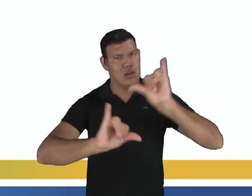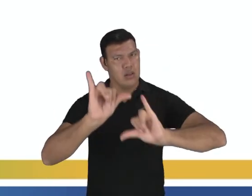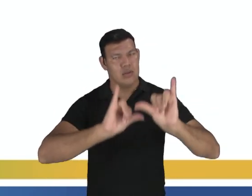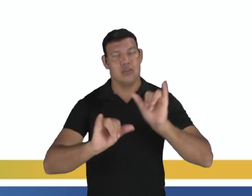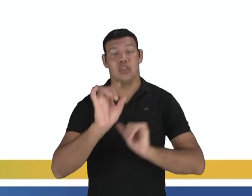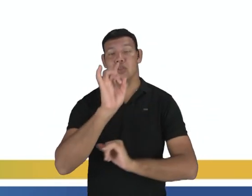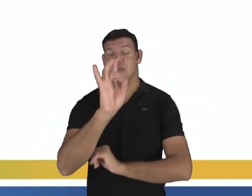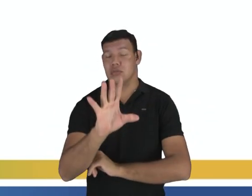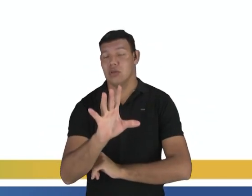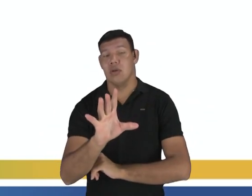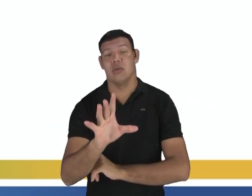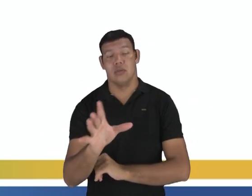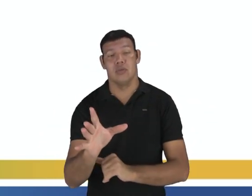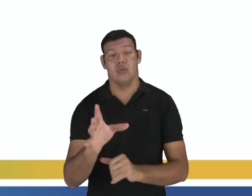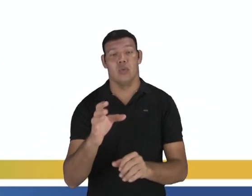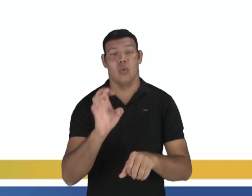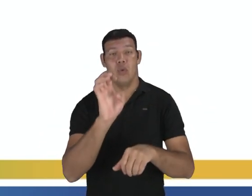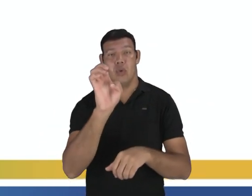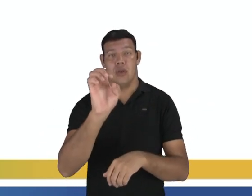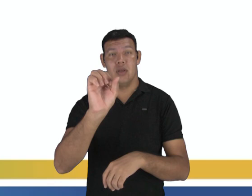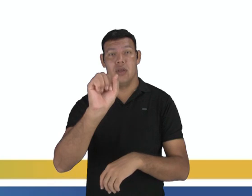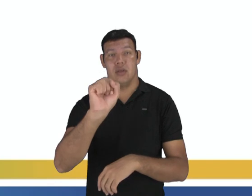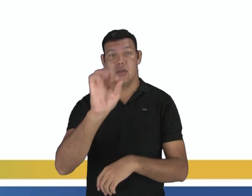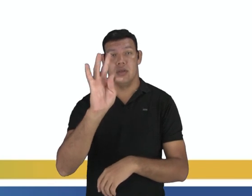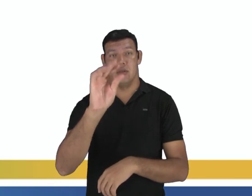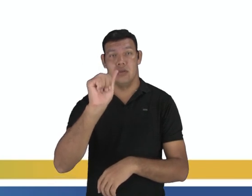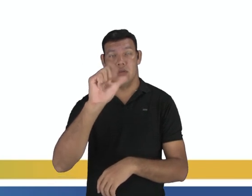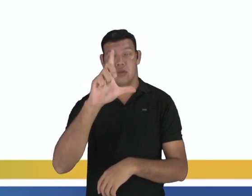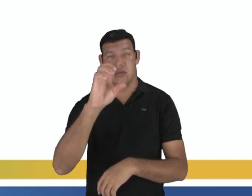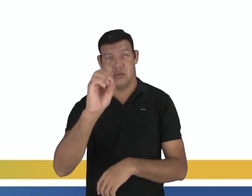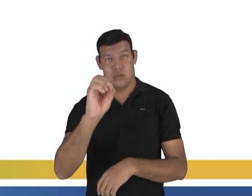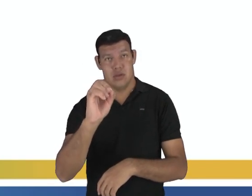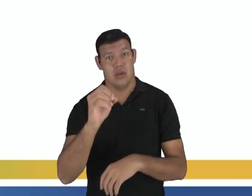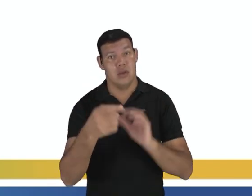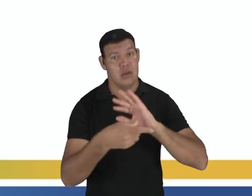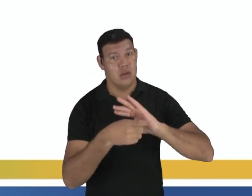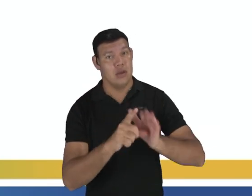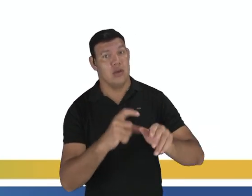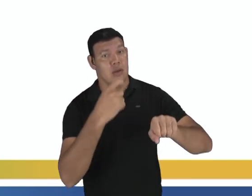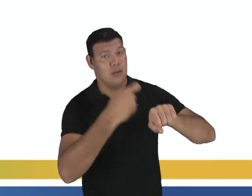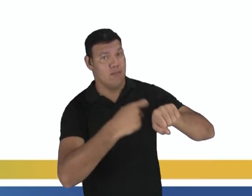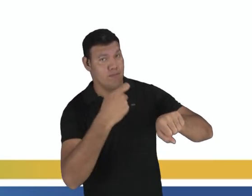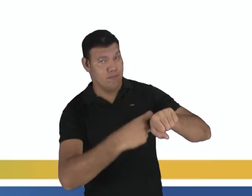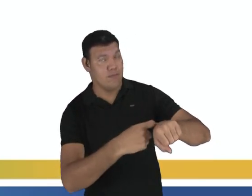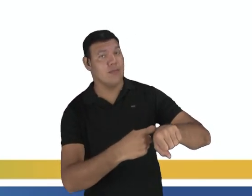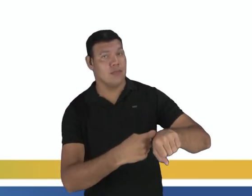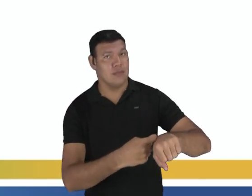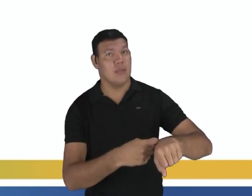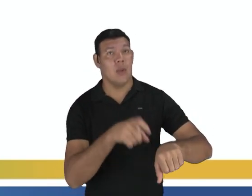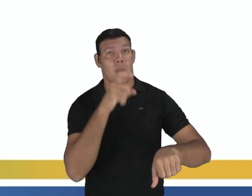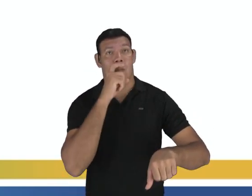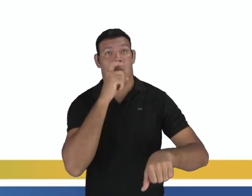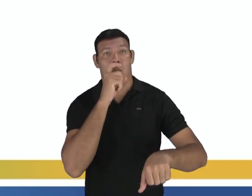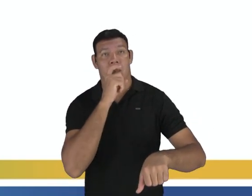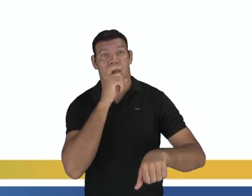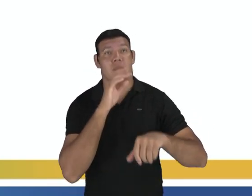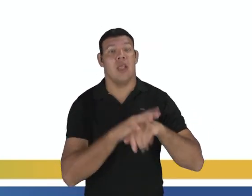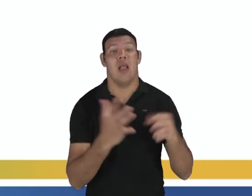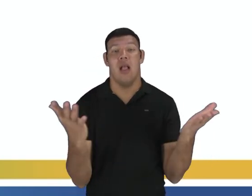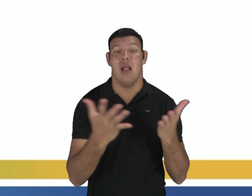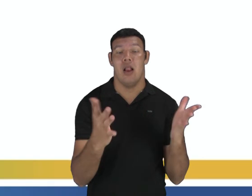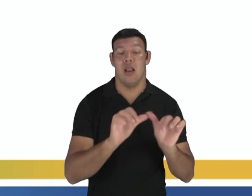observar que só teve a mudança do seu estado. Antes estava no estado sólido, representado pelo gelo, e agora está no